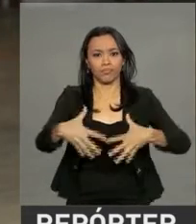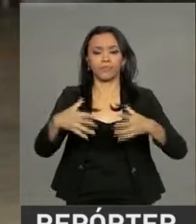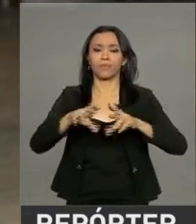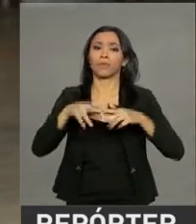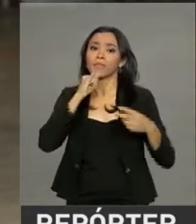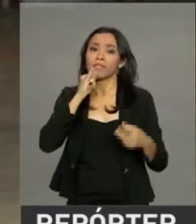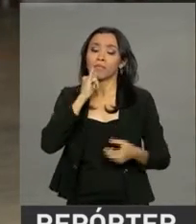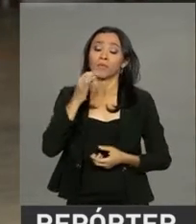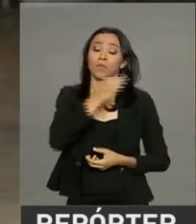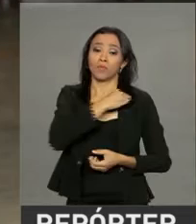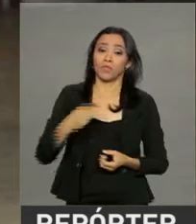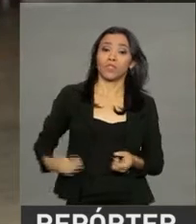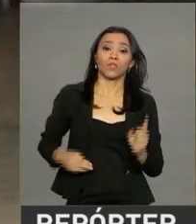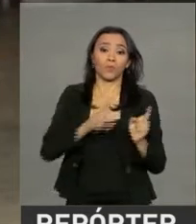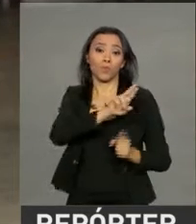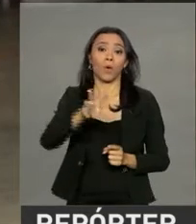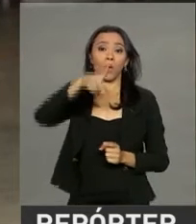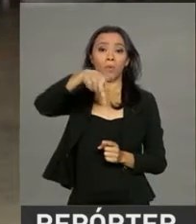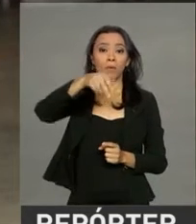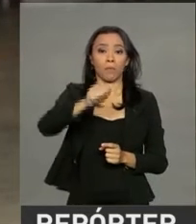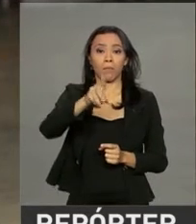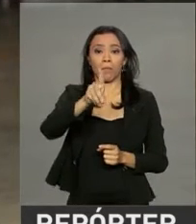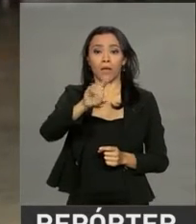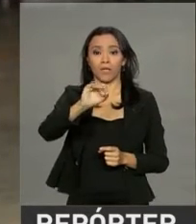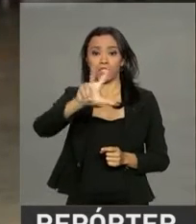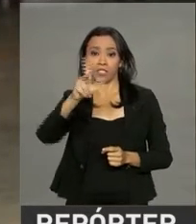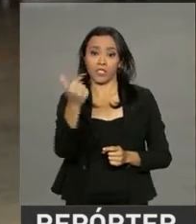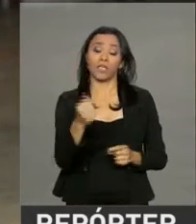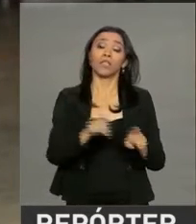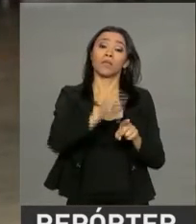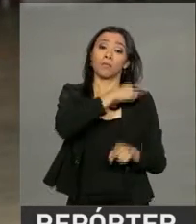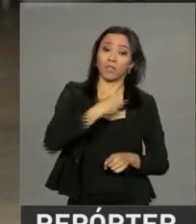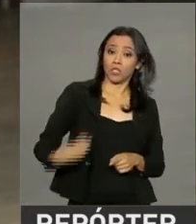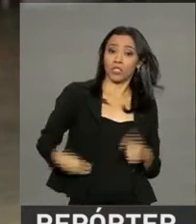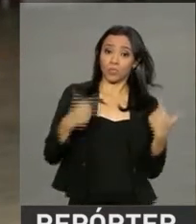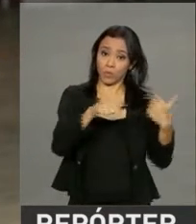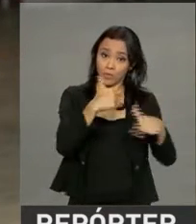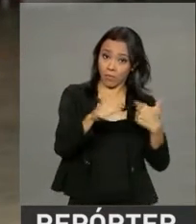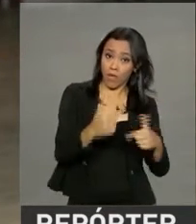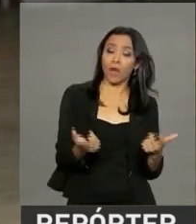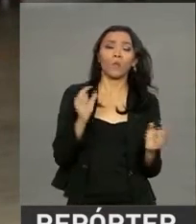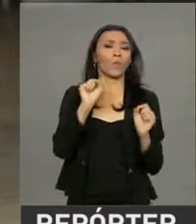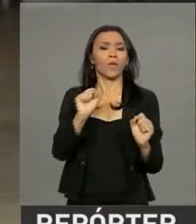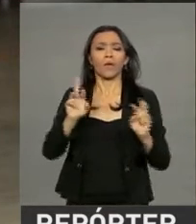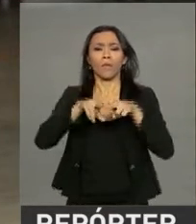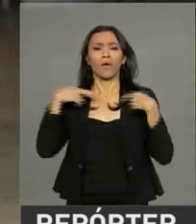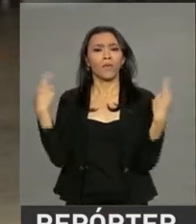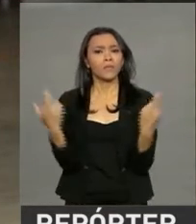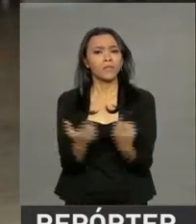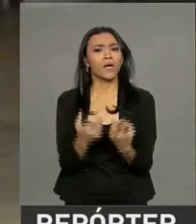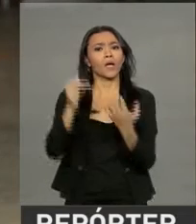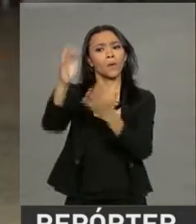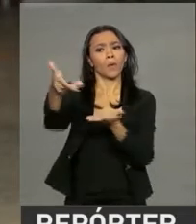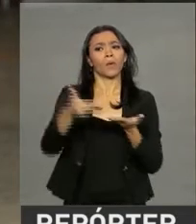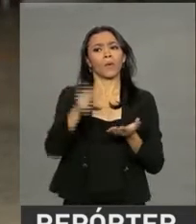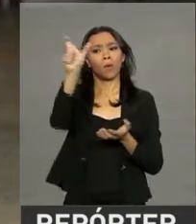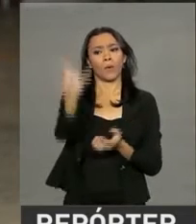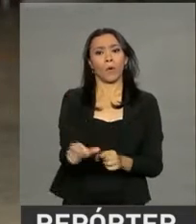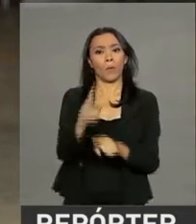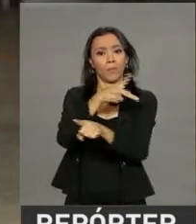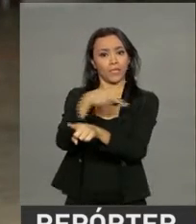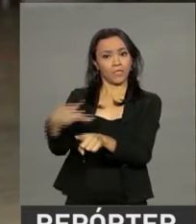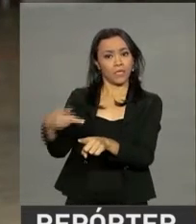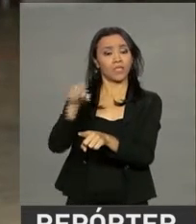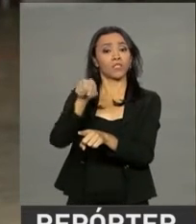ministro da Casa Civil, Eliseu Padilha, e do ministro do Trabalho, Ronaldo Nogueira, em uma reunião com o presidente do SEBRAE,